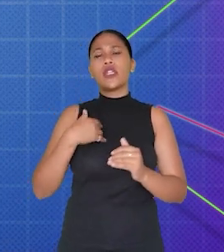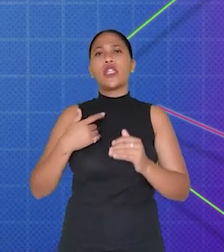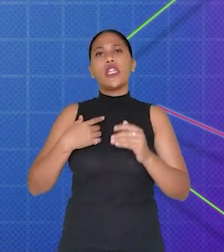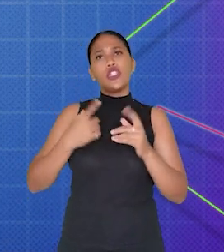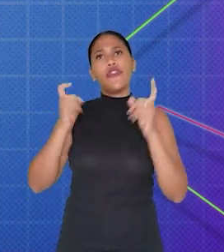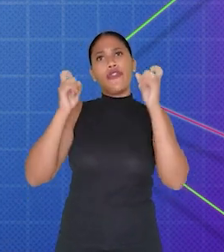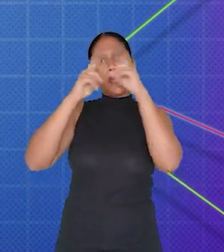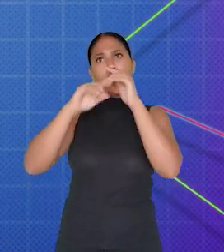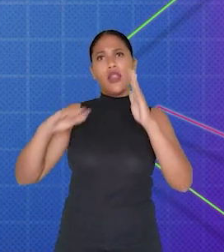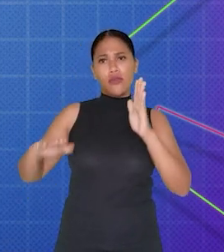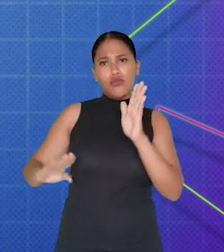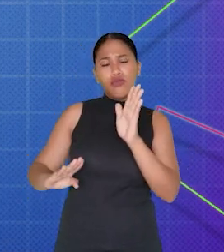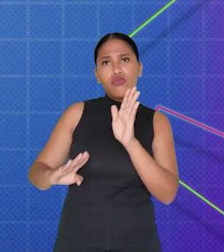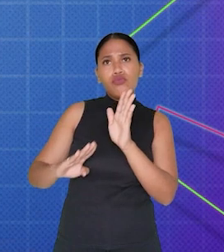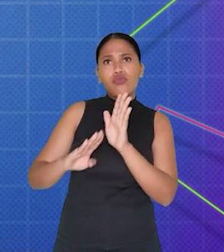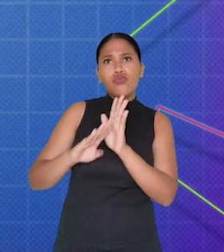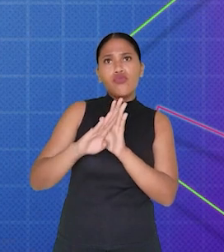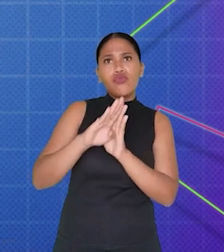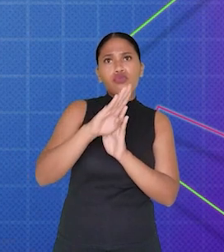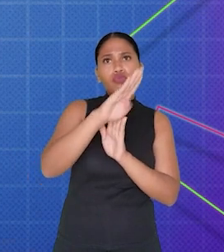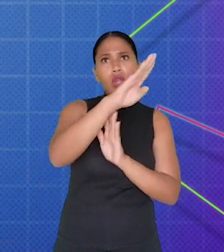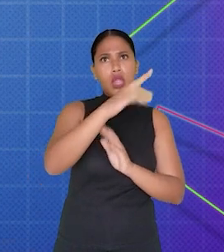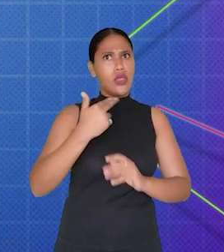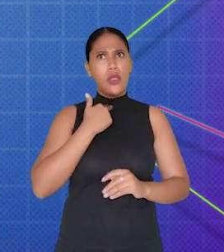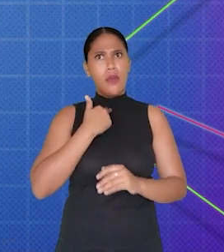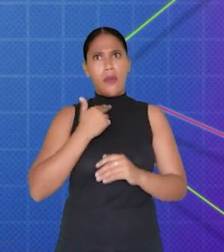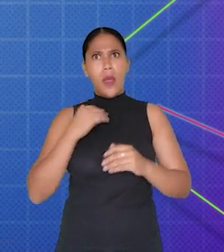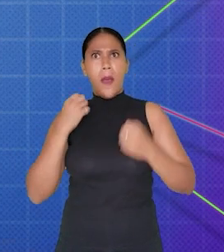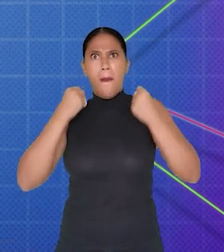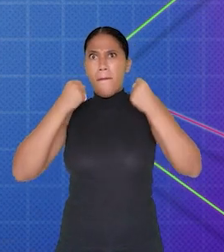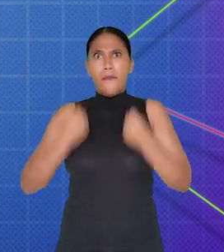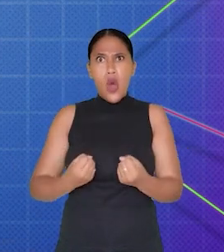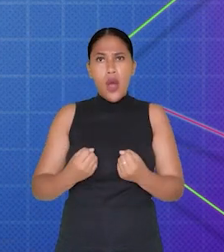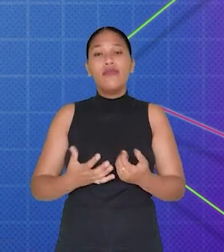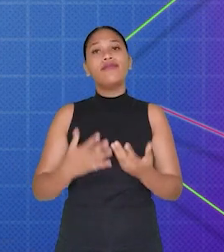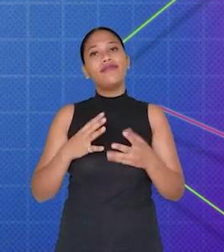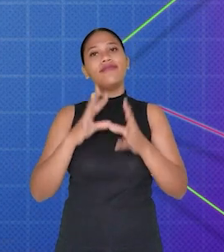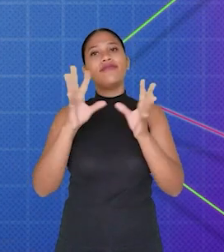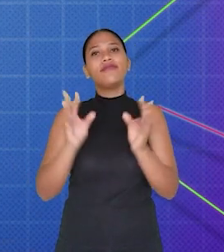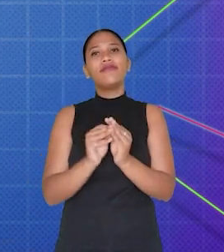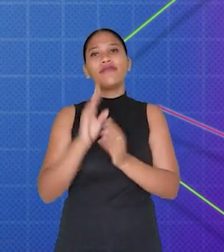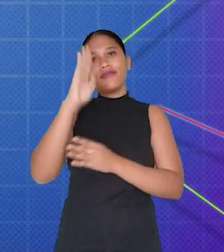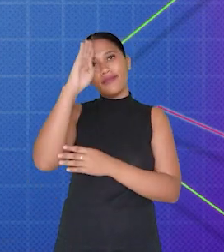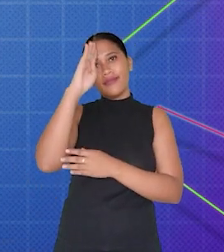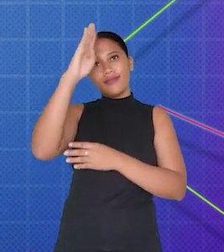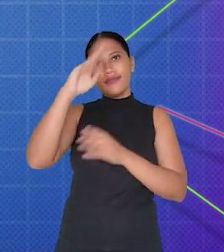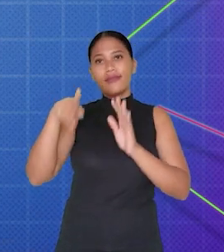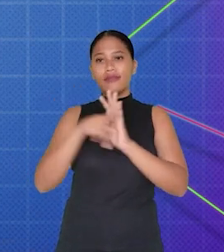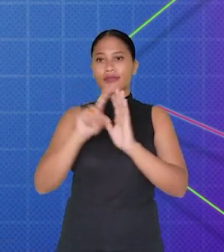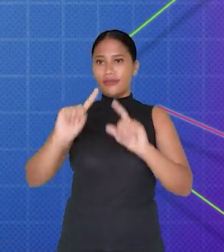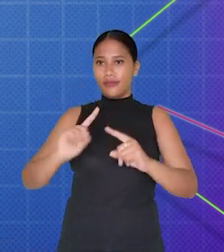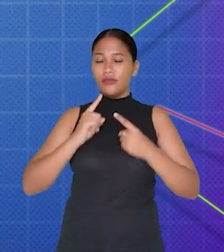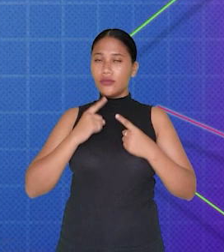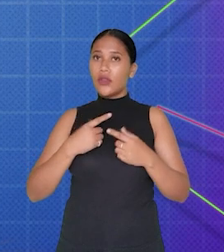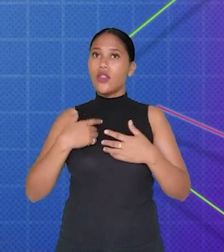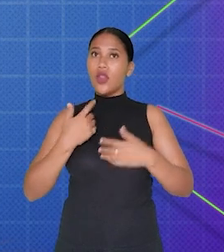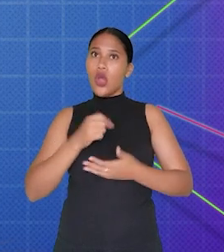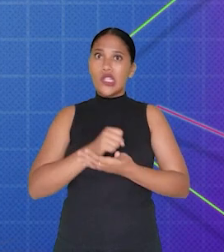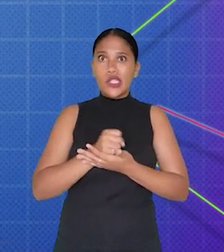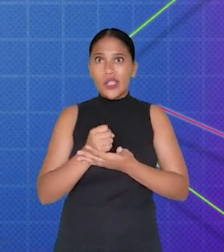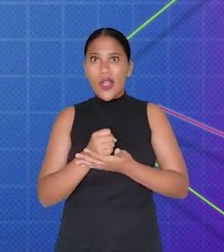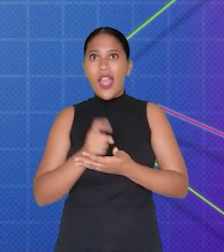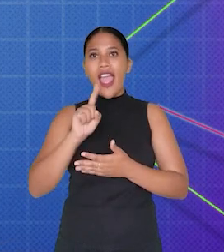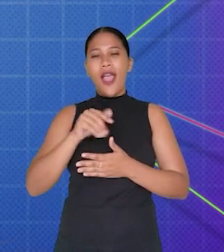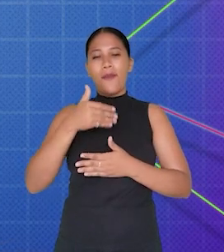uma curva de dificuldade gradual que aumente à medida que os jogadores progridam. A definição dos principais desafios a serem enfrentados